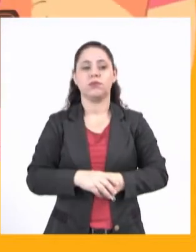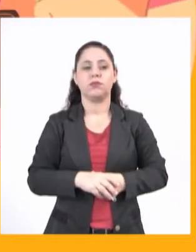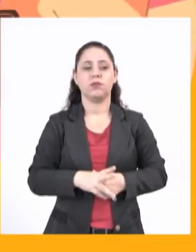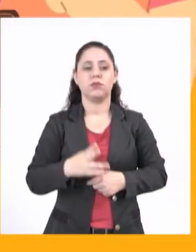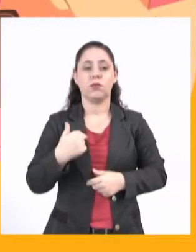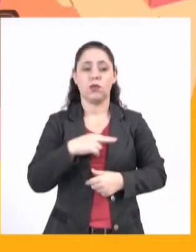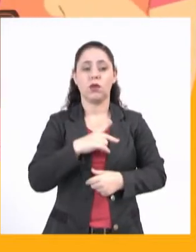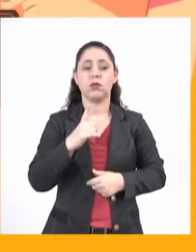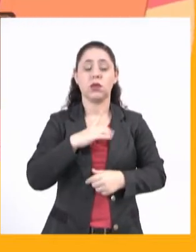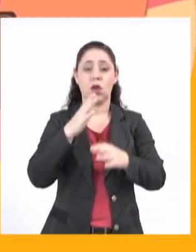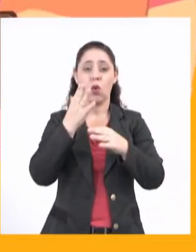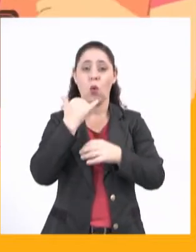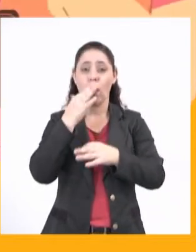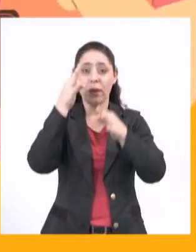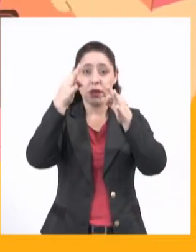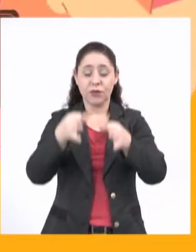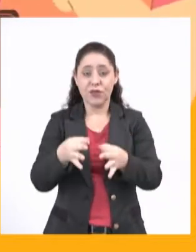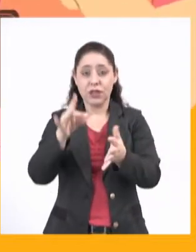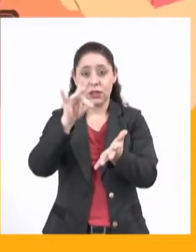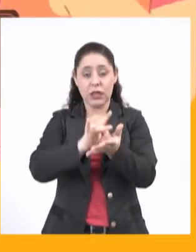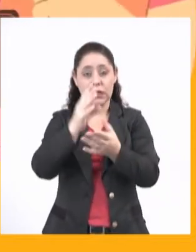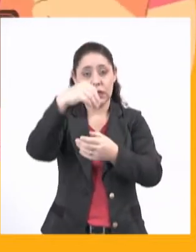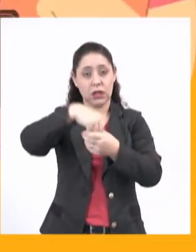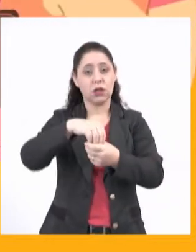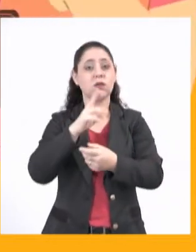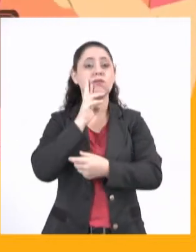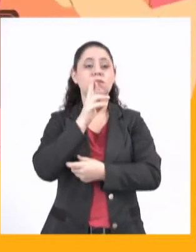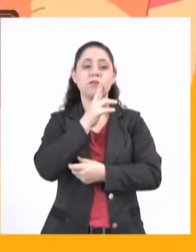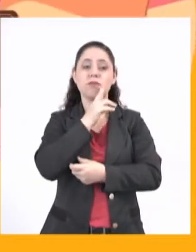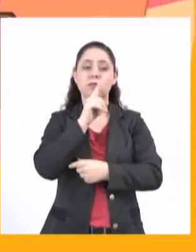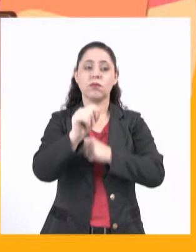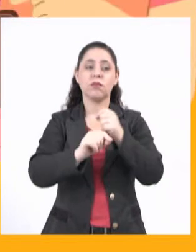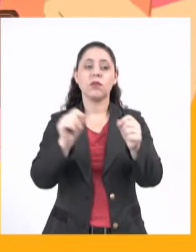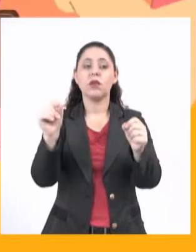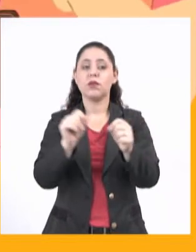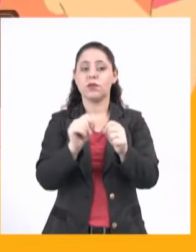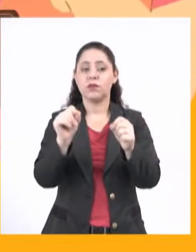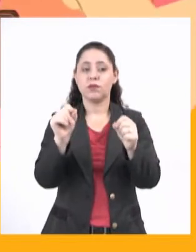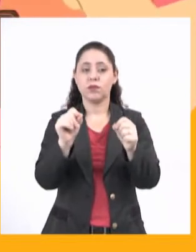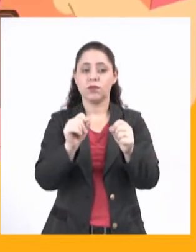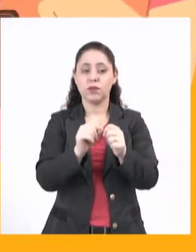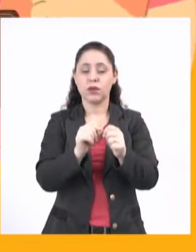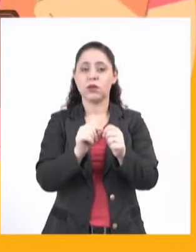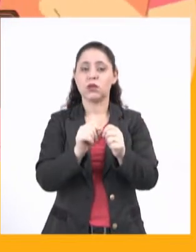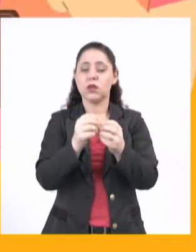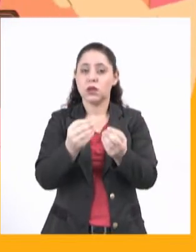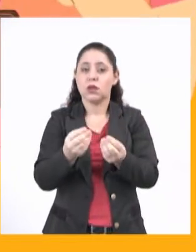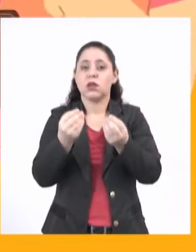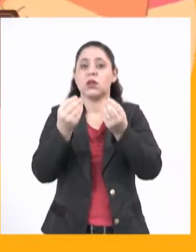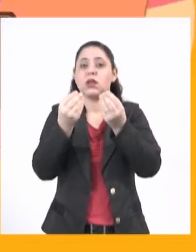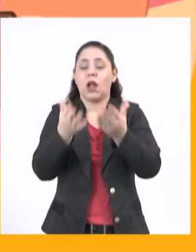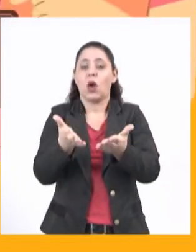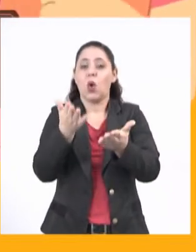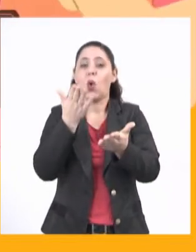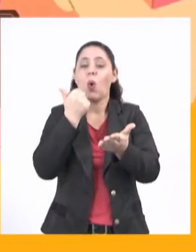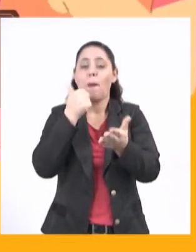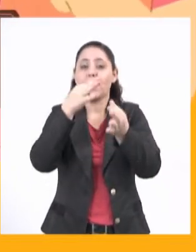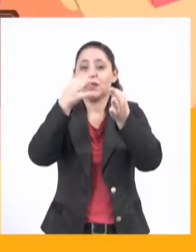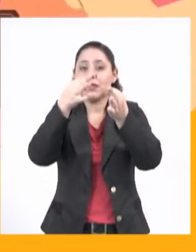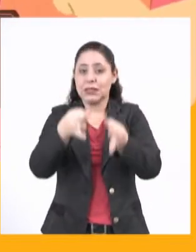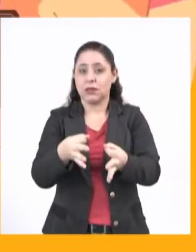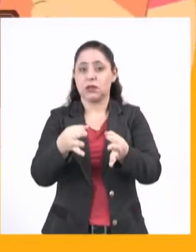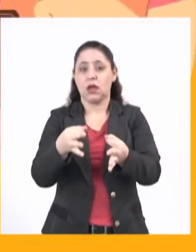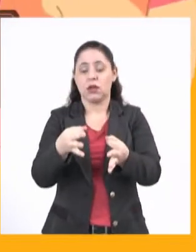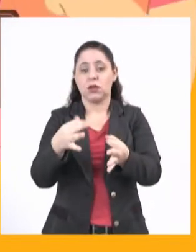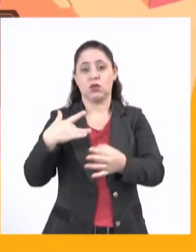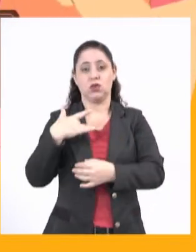tenha comida de verdade dentro desses restaurantes, né? Que eles sejam feitos de forma a oferecer a alimentação adequada e